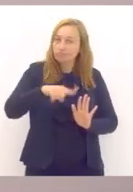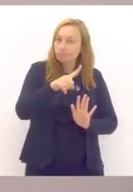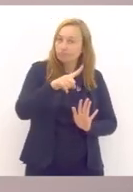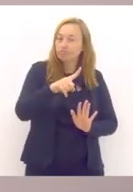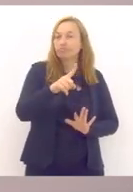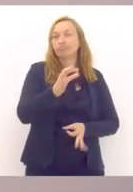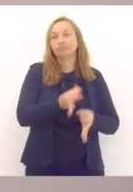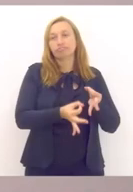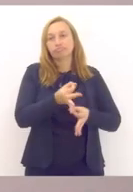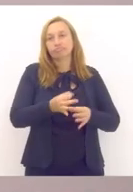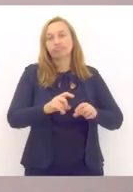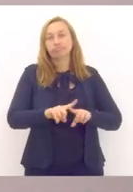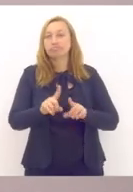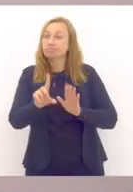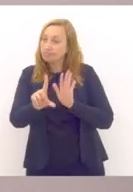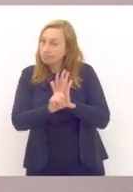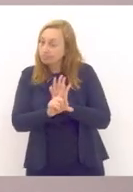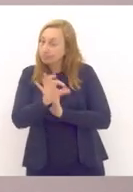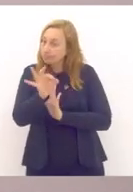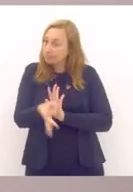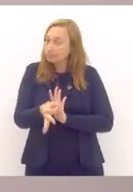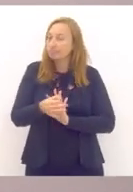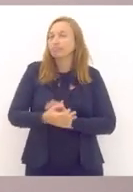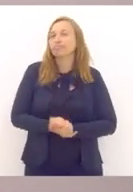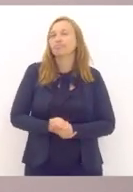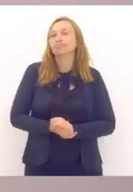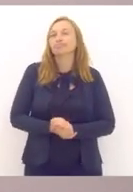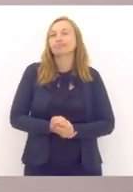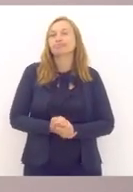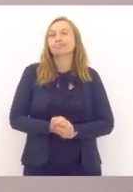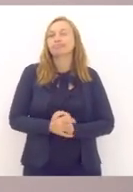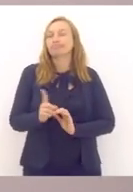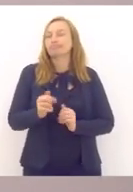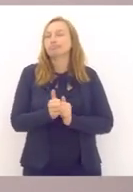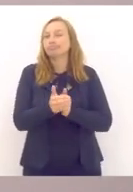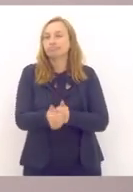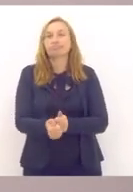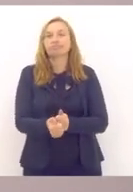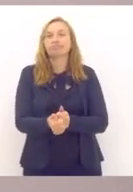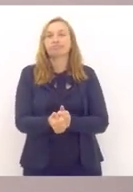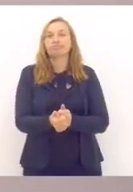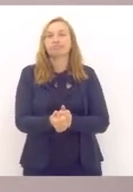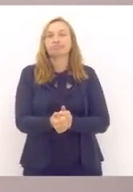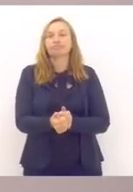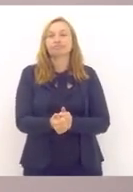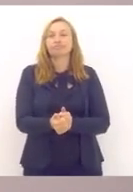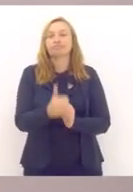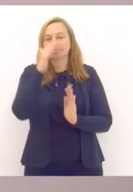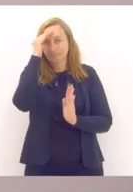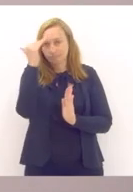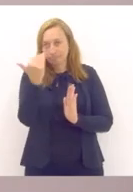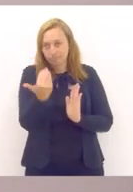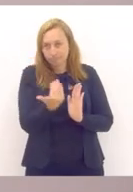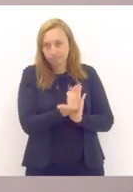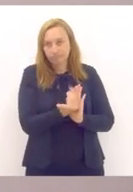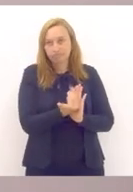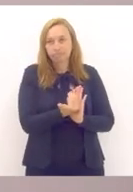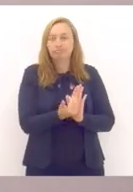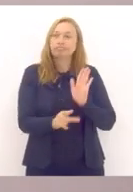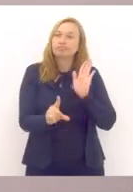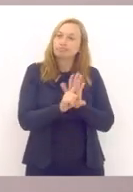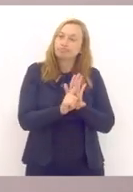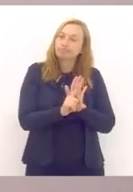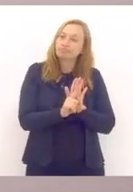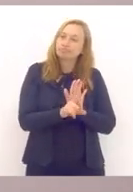leis sejam válidas, de que eles não seguiram os ritos tais quais uma lei de